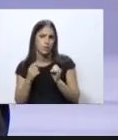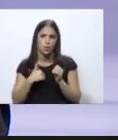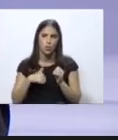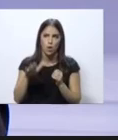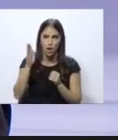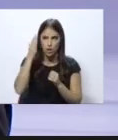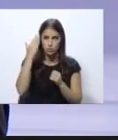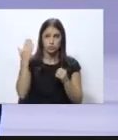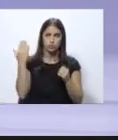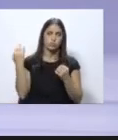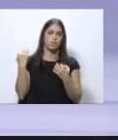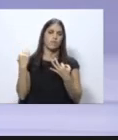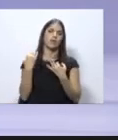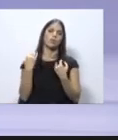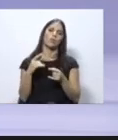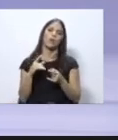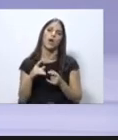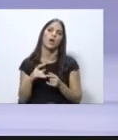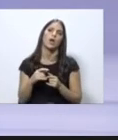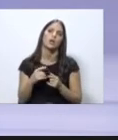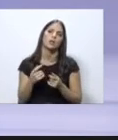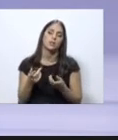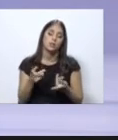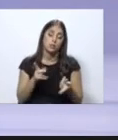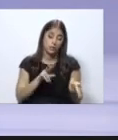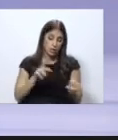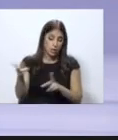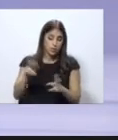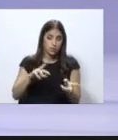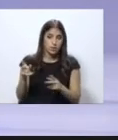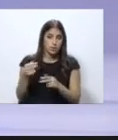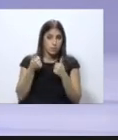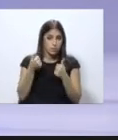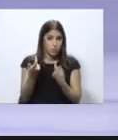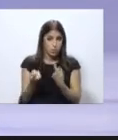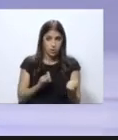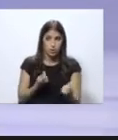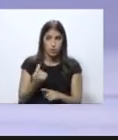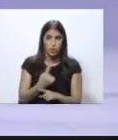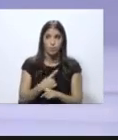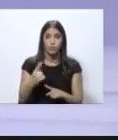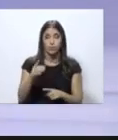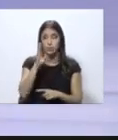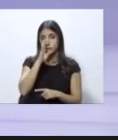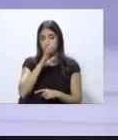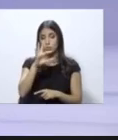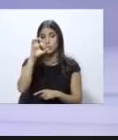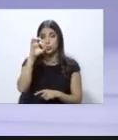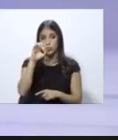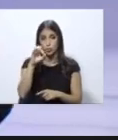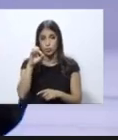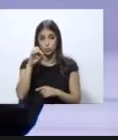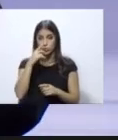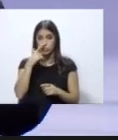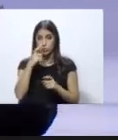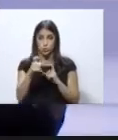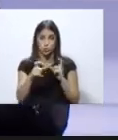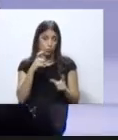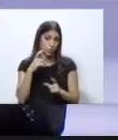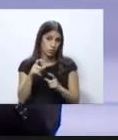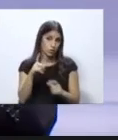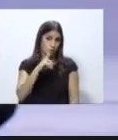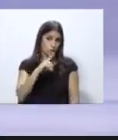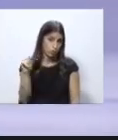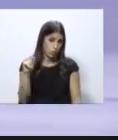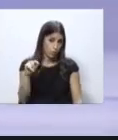gestão desportiva deste mercado de transferências. Porquê? Porque com a saída dos 8 elementos que estavam no